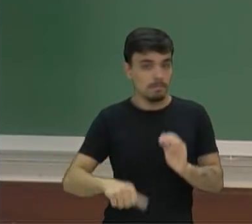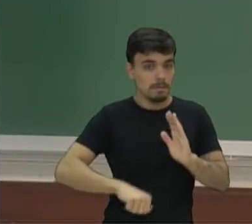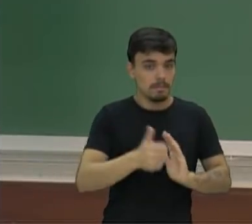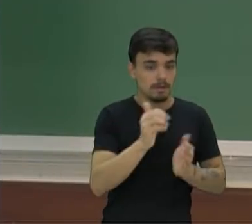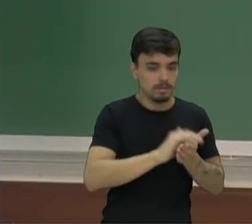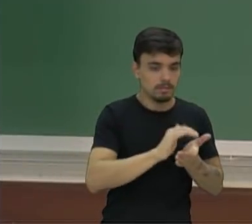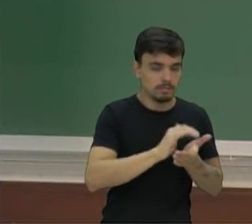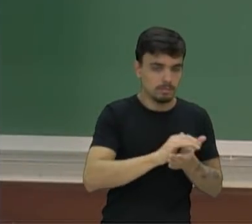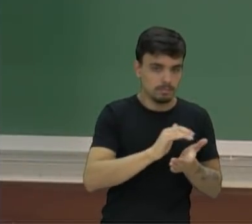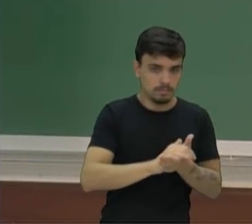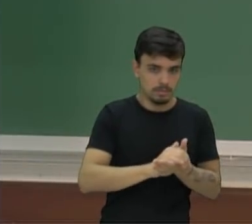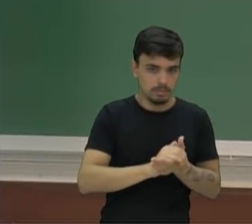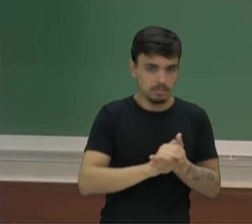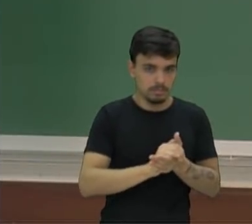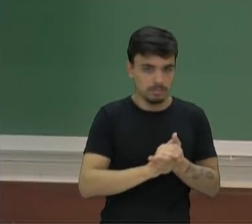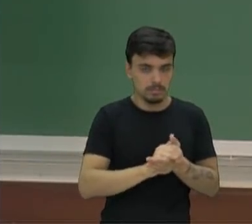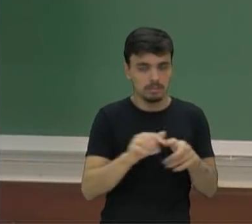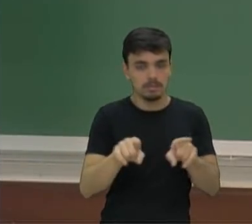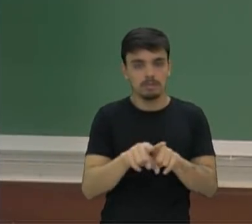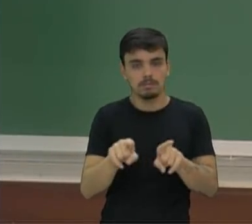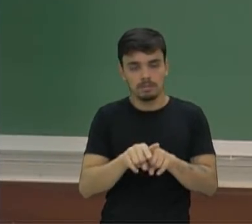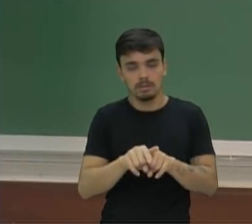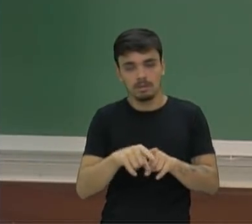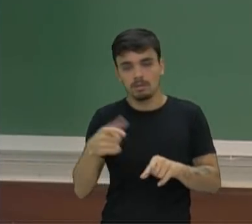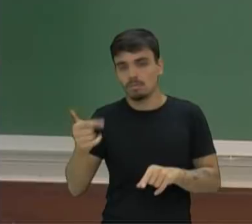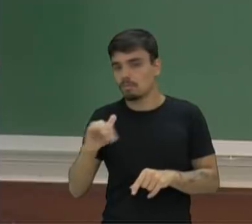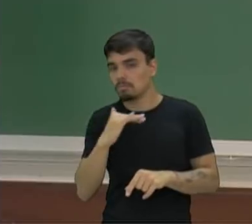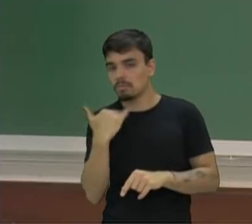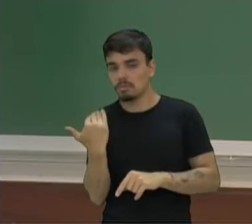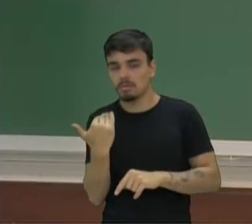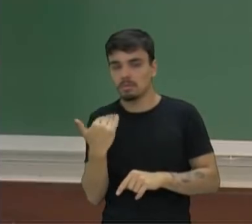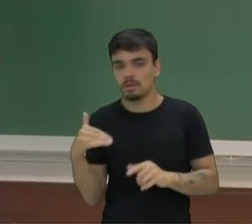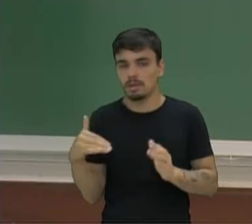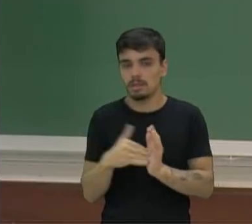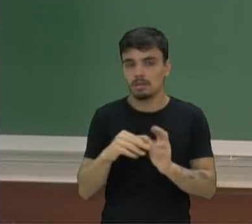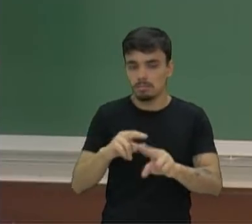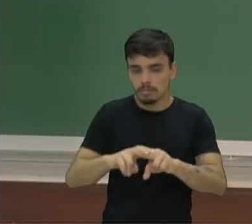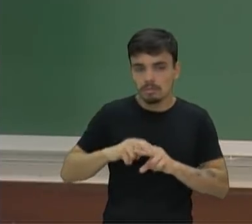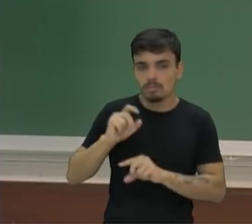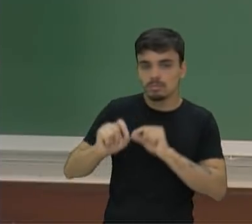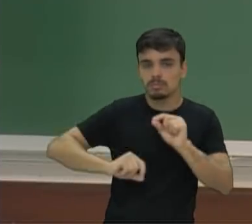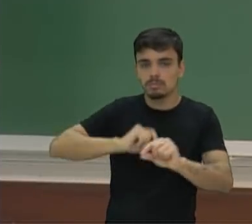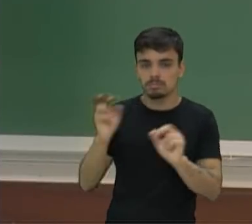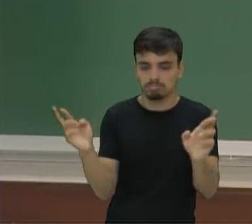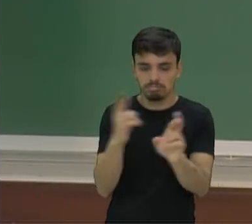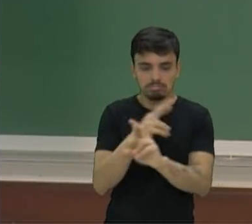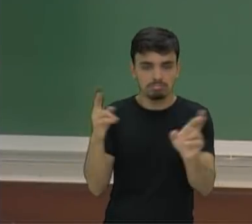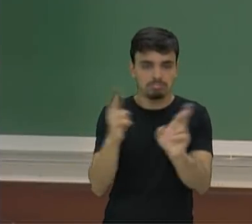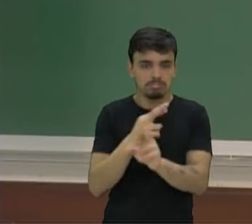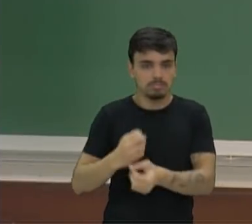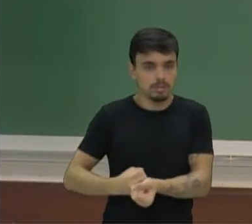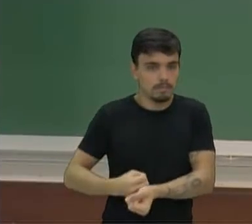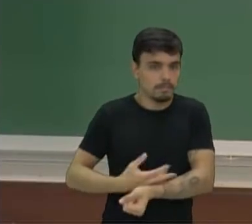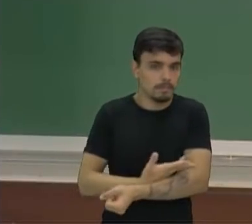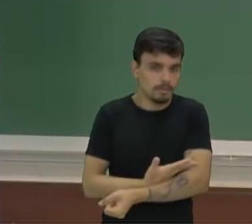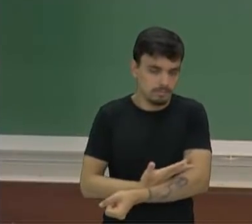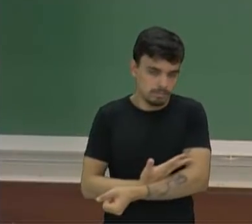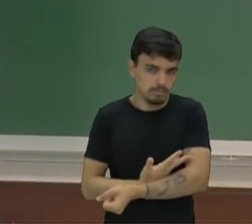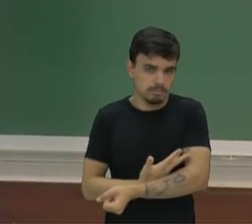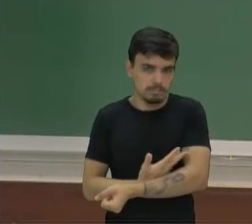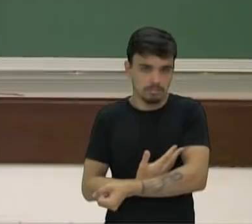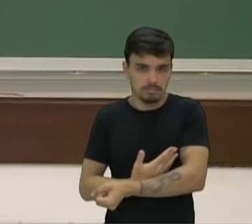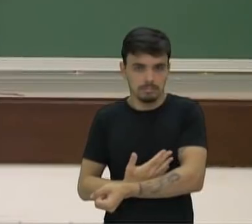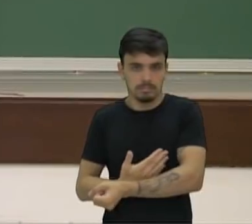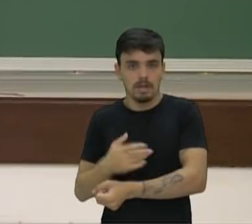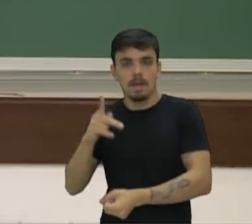casamento de Péricles, inclusive essa doença, e acabou levando, ou sabe-se Deus, até por uma situação relacionada a emocional, o Péricles acabou